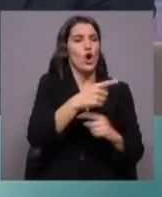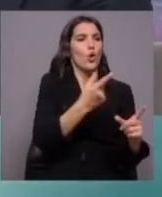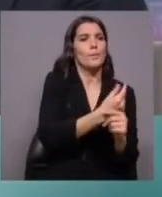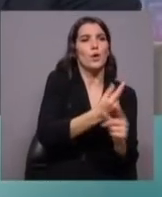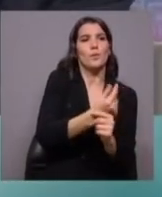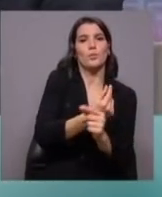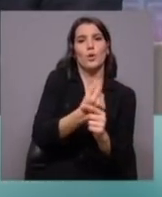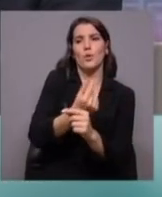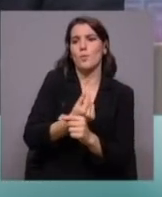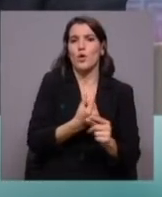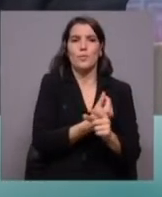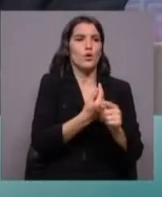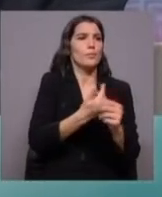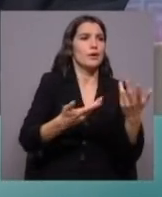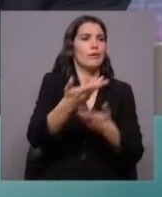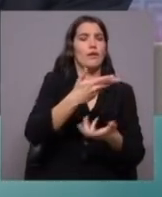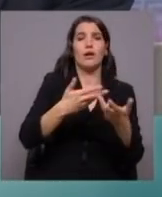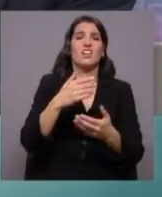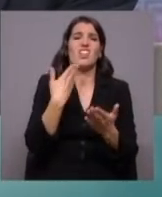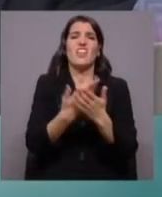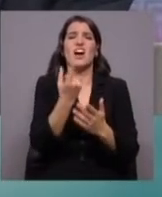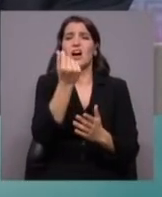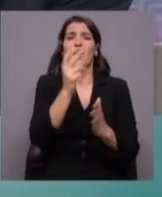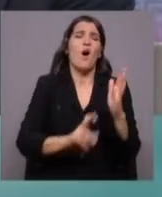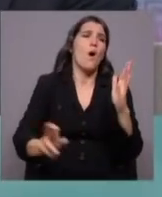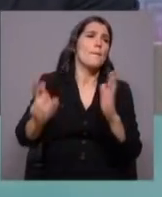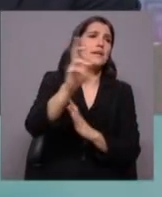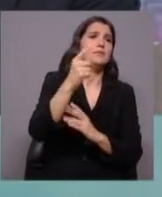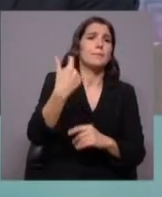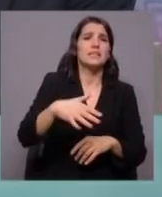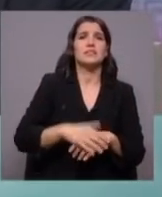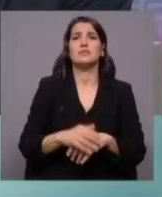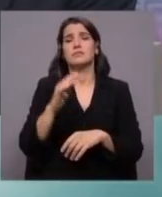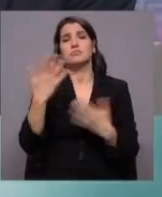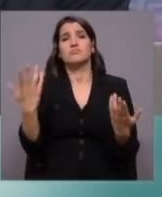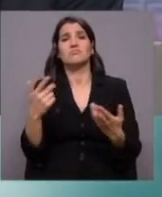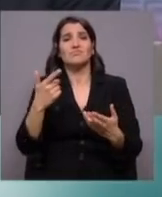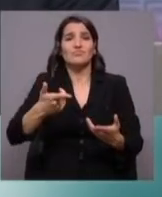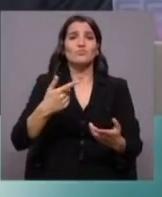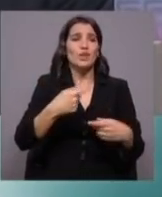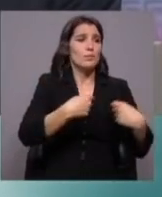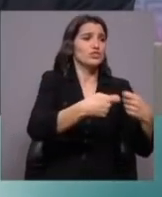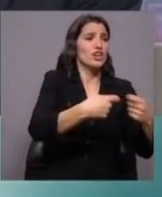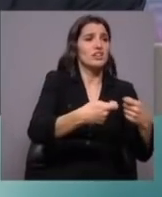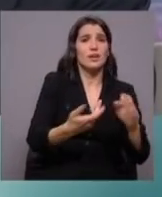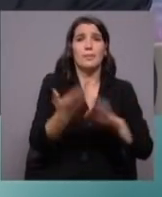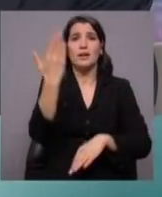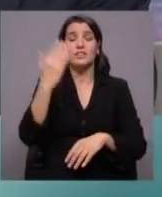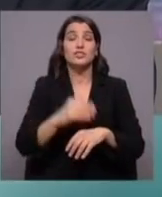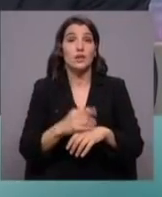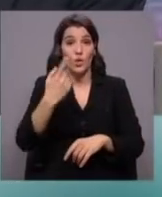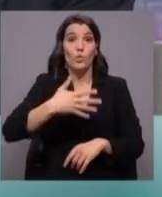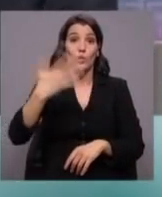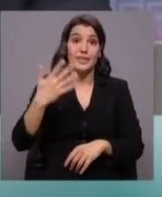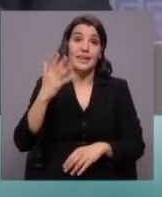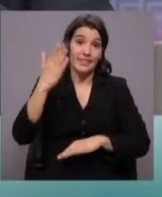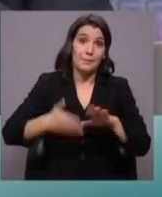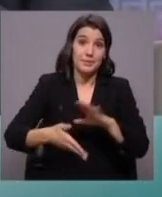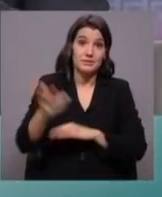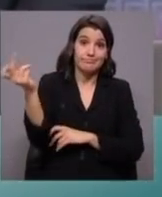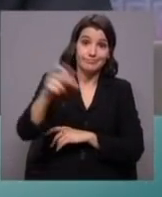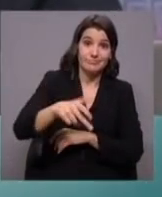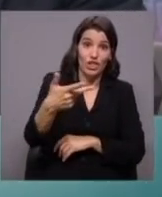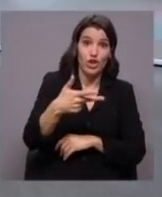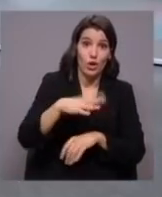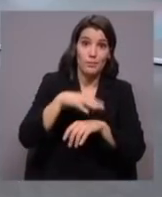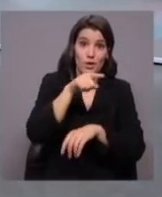por arrasto. Isso gera inflação, gera déficit externo, foi isso, aliás, que depois veio um dia a ter de se chamar a troika. Portanto,